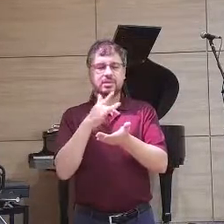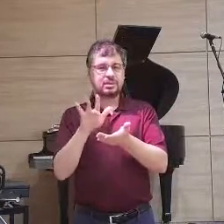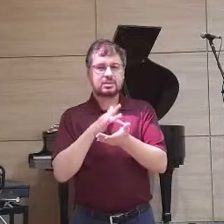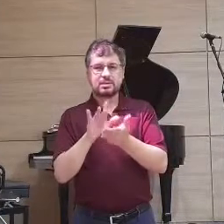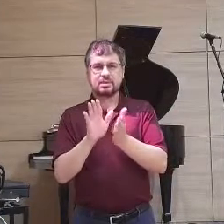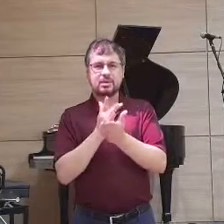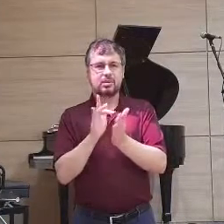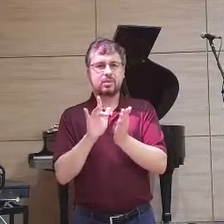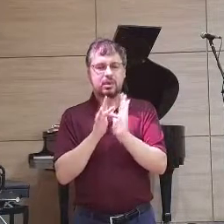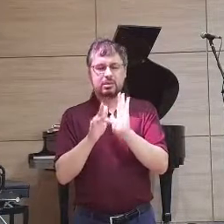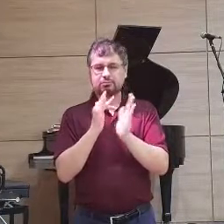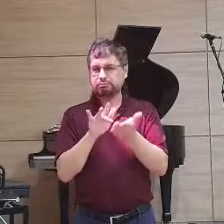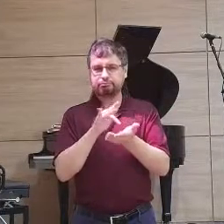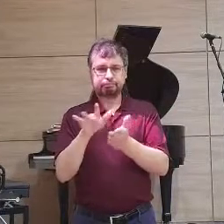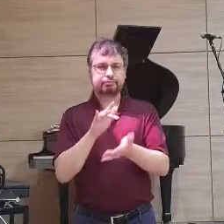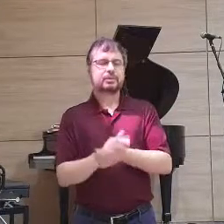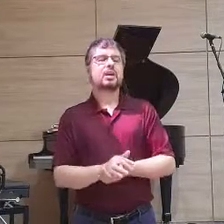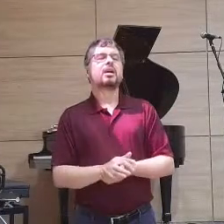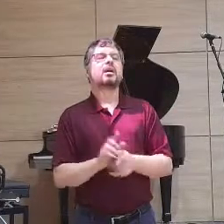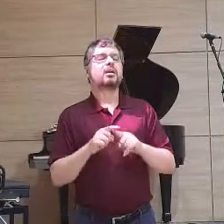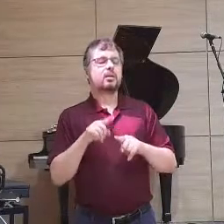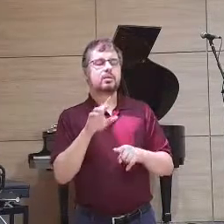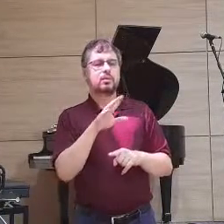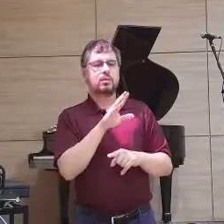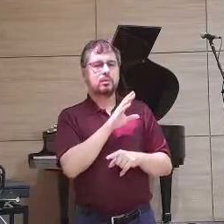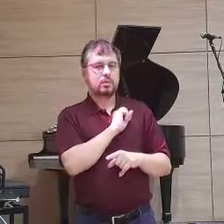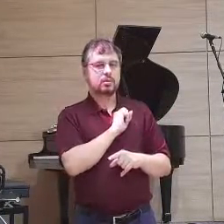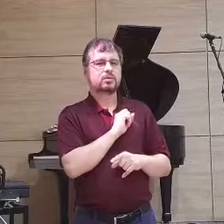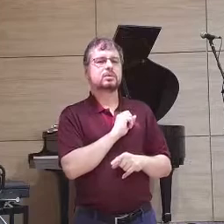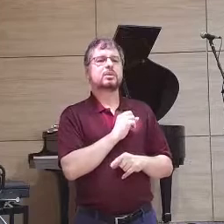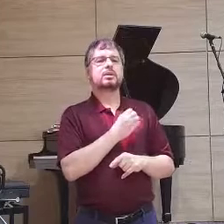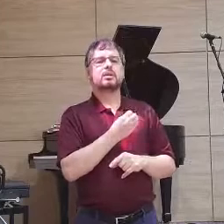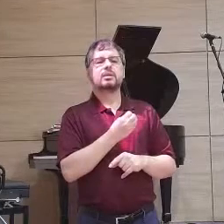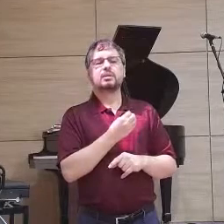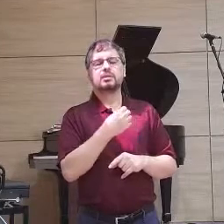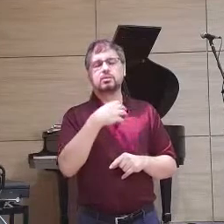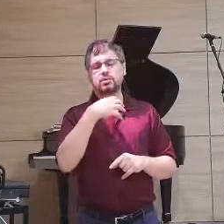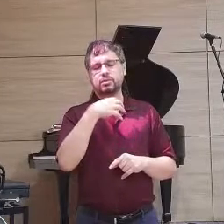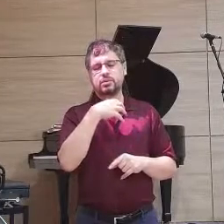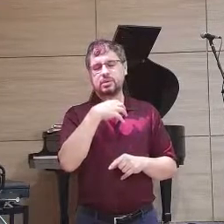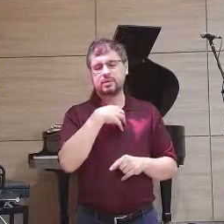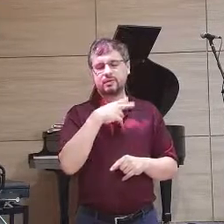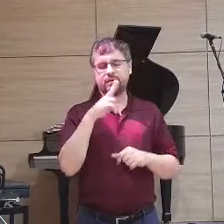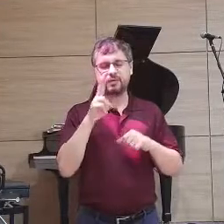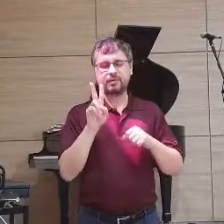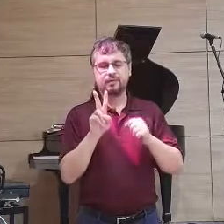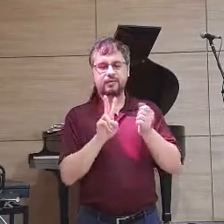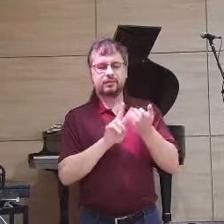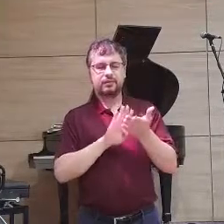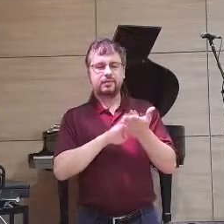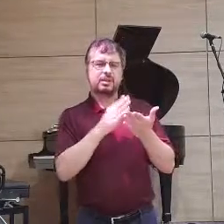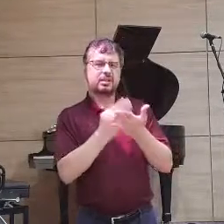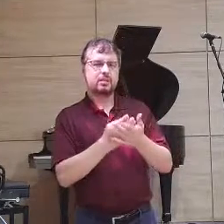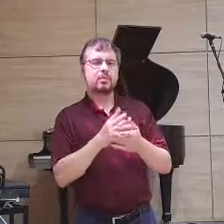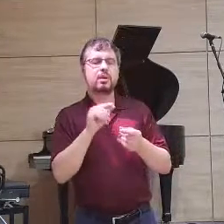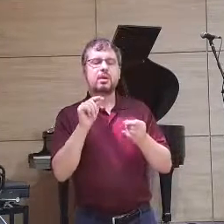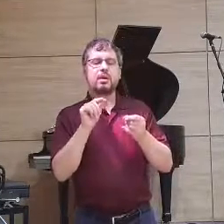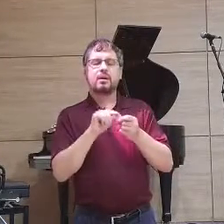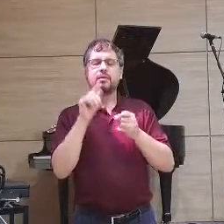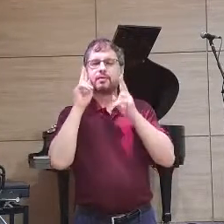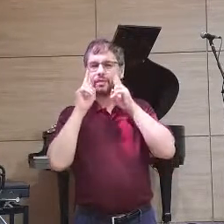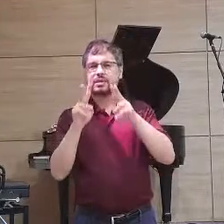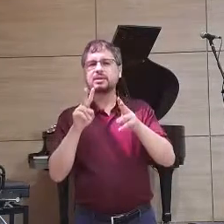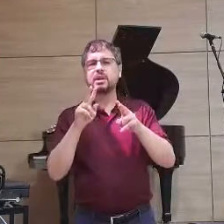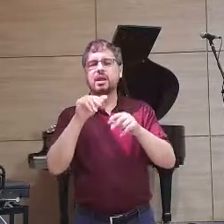Eu gosto da revista e atualizada Mas você pode ter um montão de versões aí no seu celular o que eu gostaria é novamente